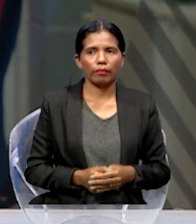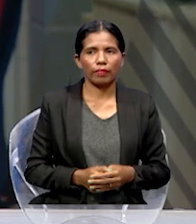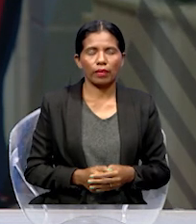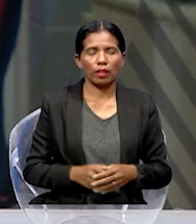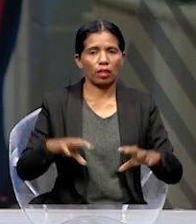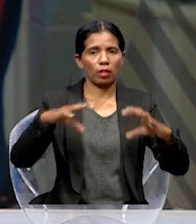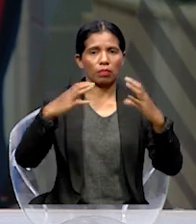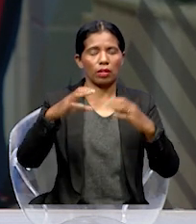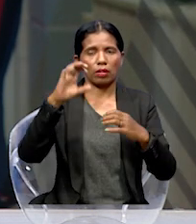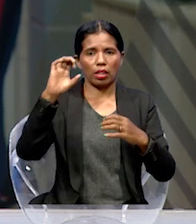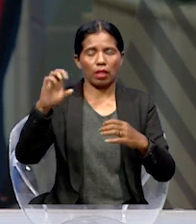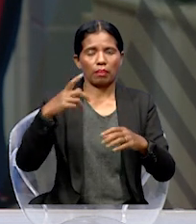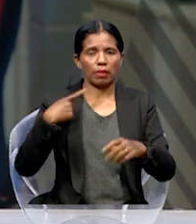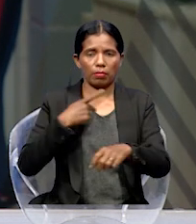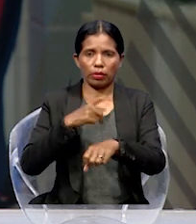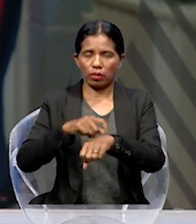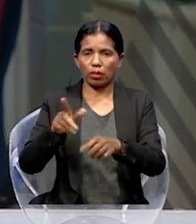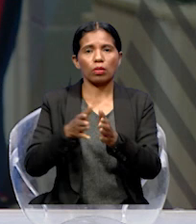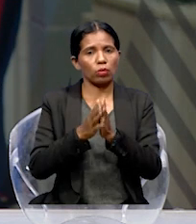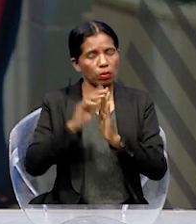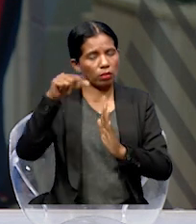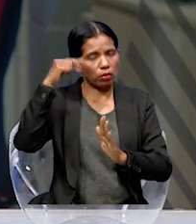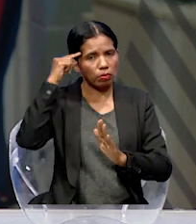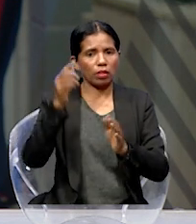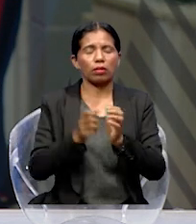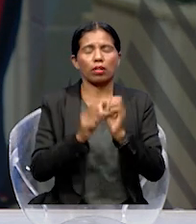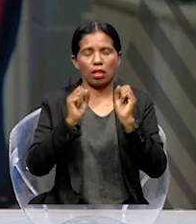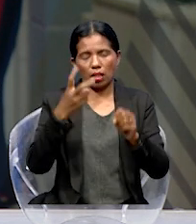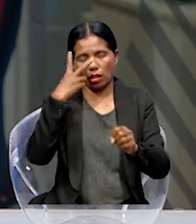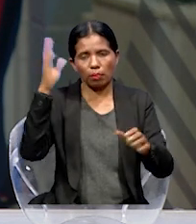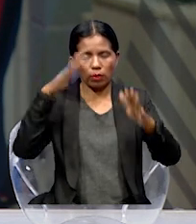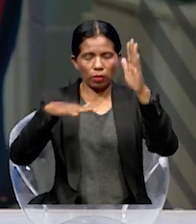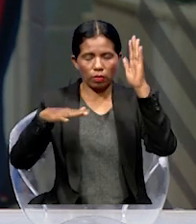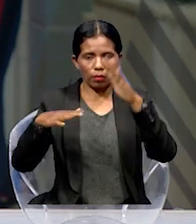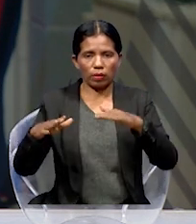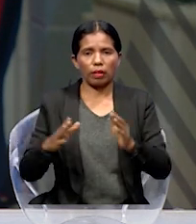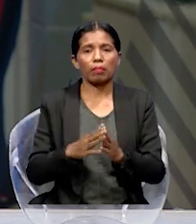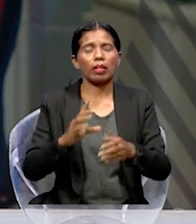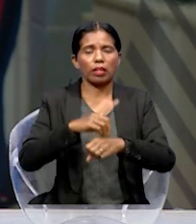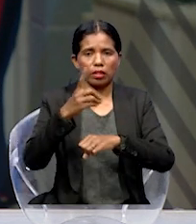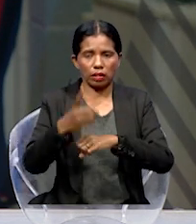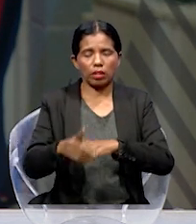Comissão e Parlamento Nacional, Russo Governo, ato resolve problema inundação Rosério.